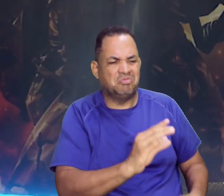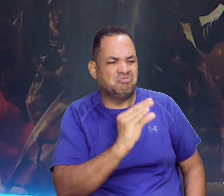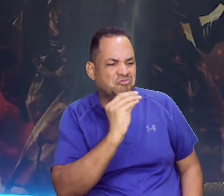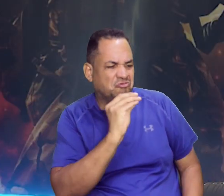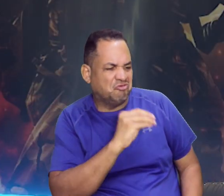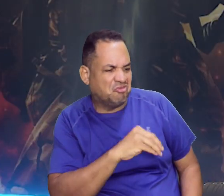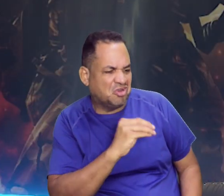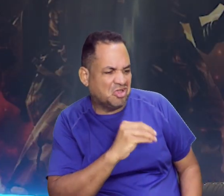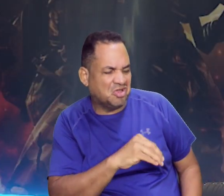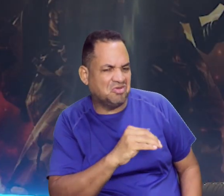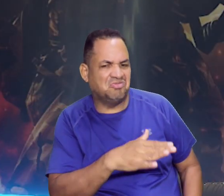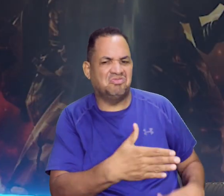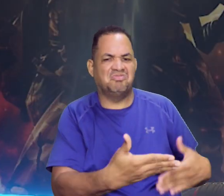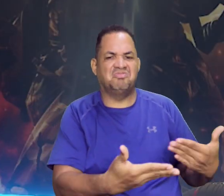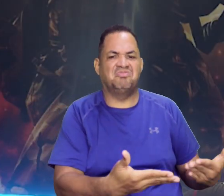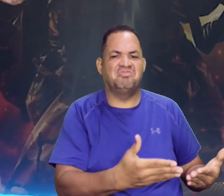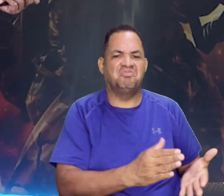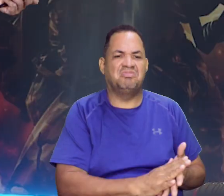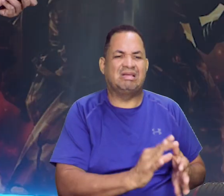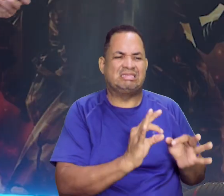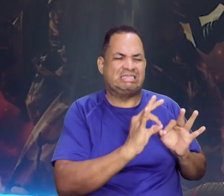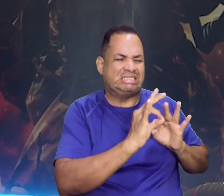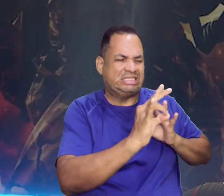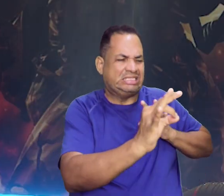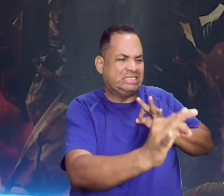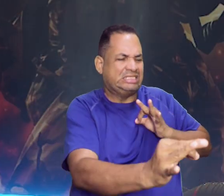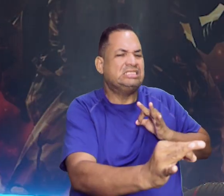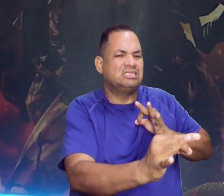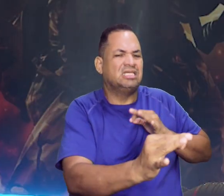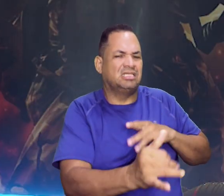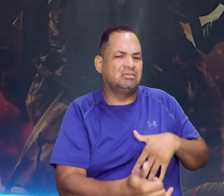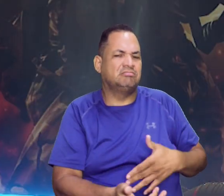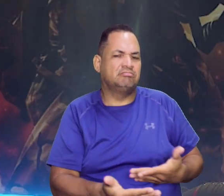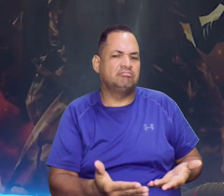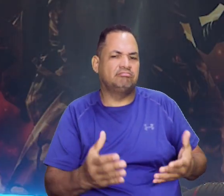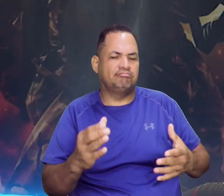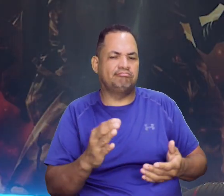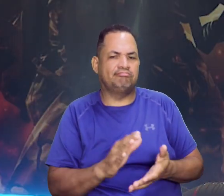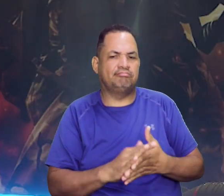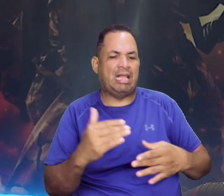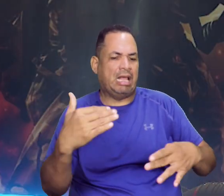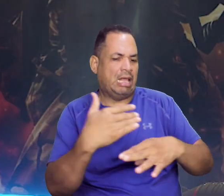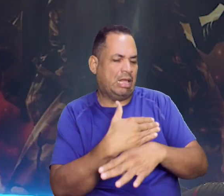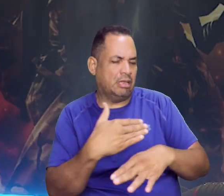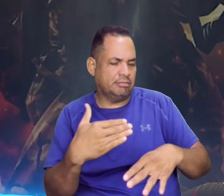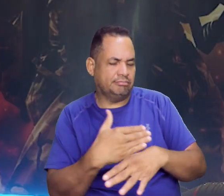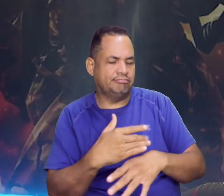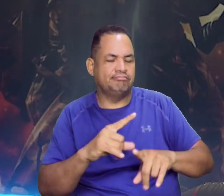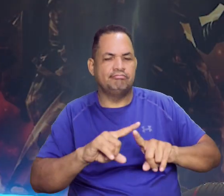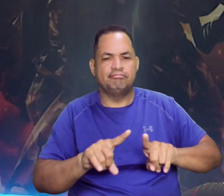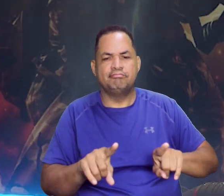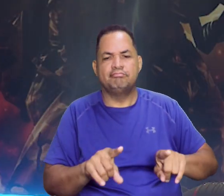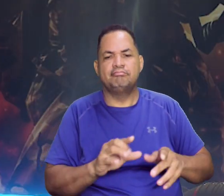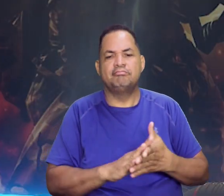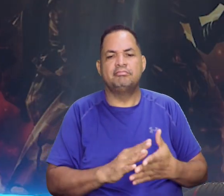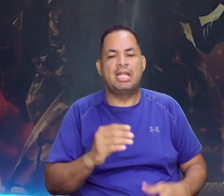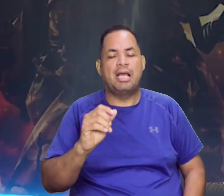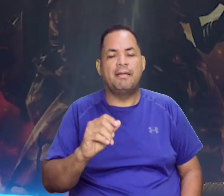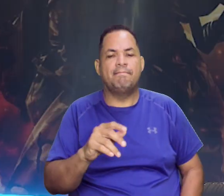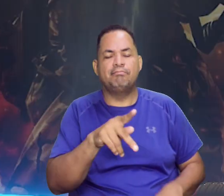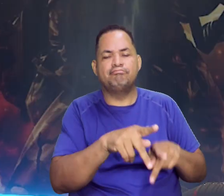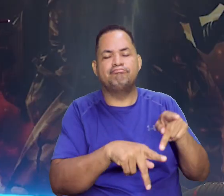produtivas, elas vão ser terras bem longe dos grandes centros, onde a população negra, ela não vai